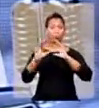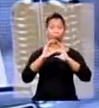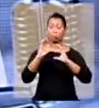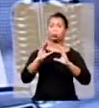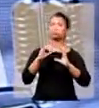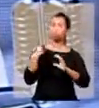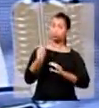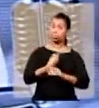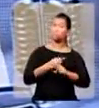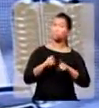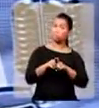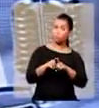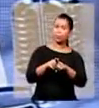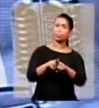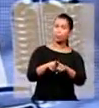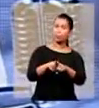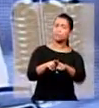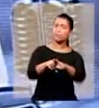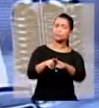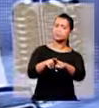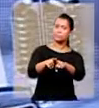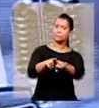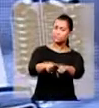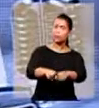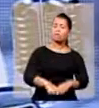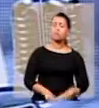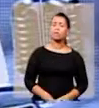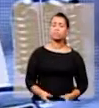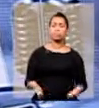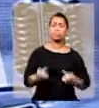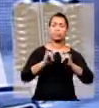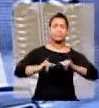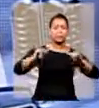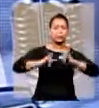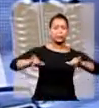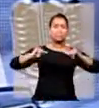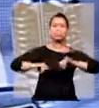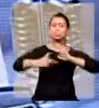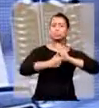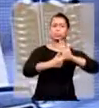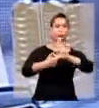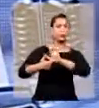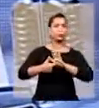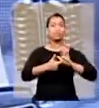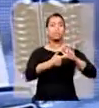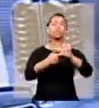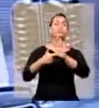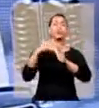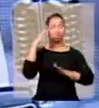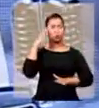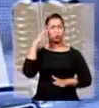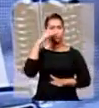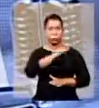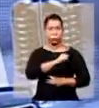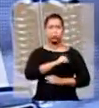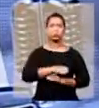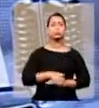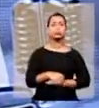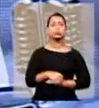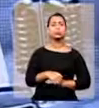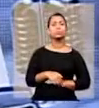nessas campanhas de divulgação, de conscientização. Nós temos o CAD, a AMAI, nós temos